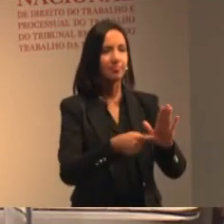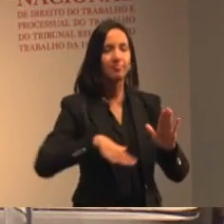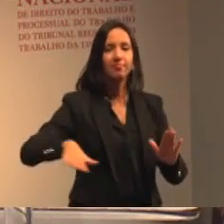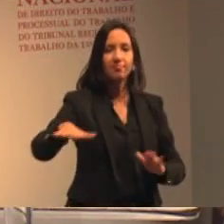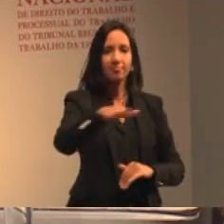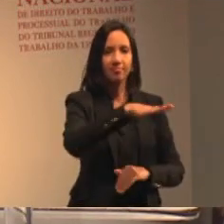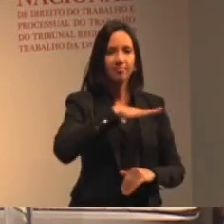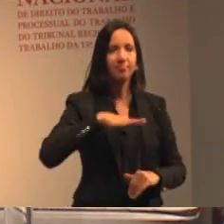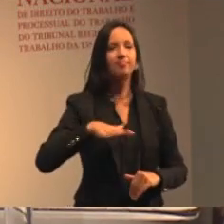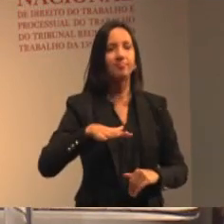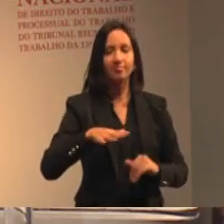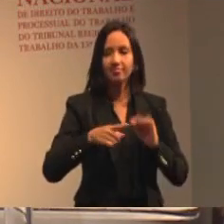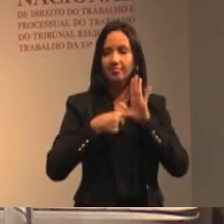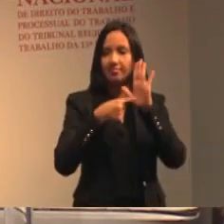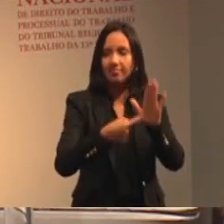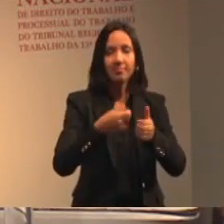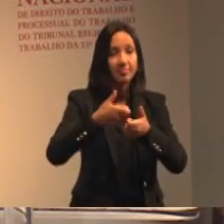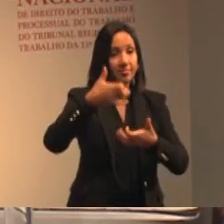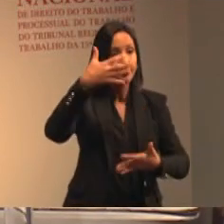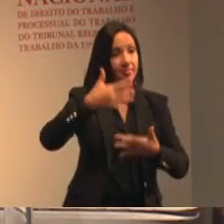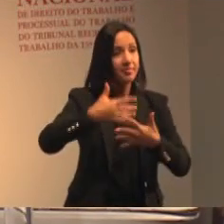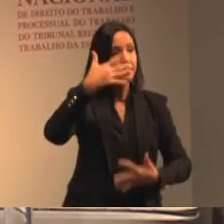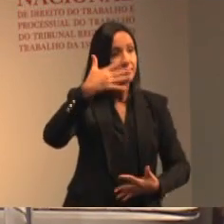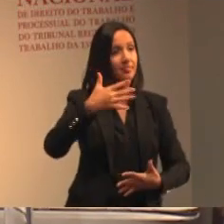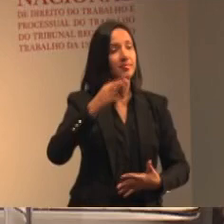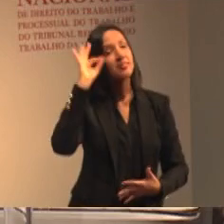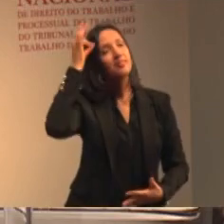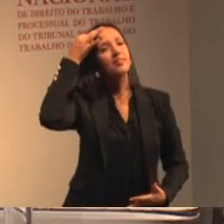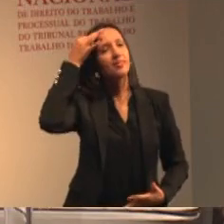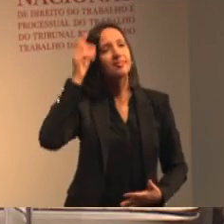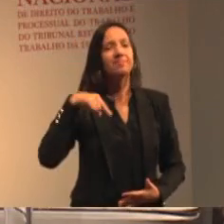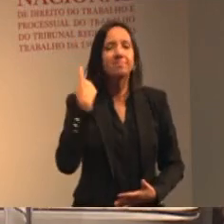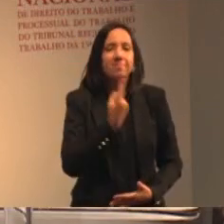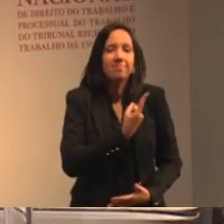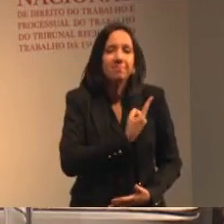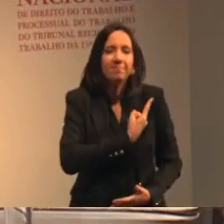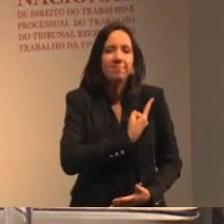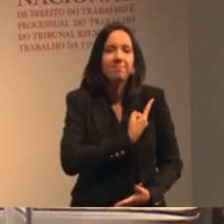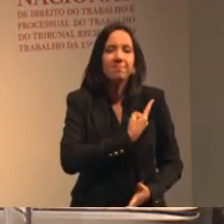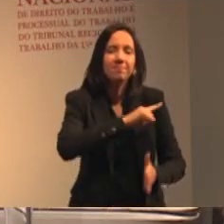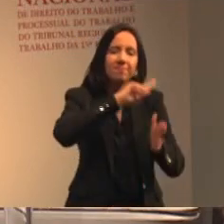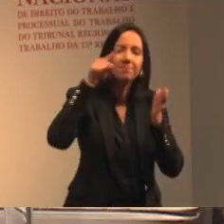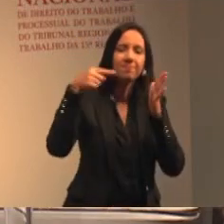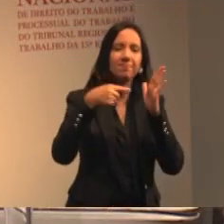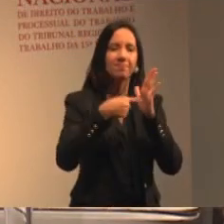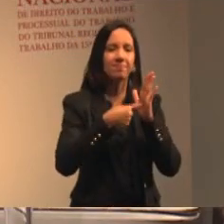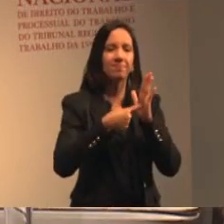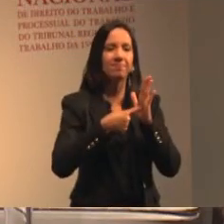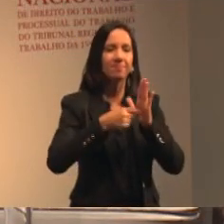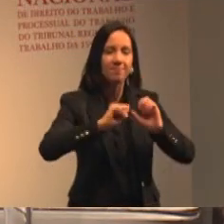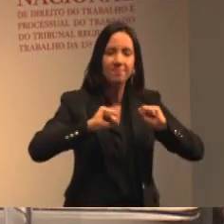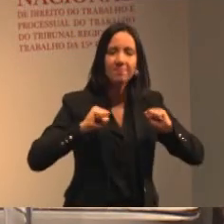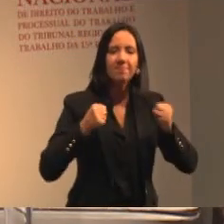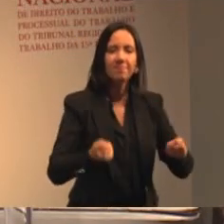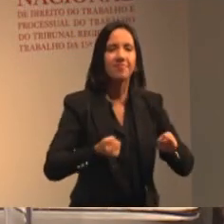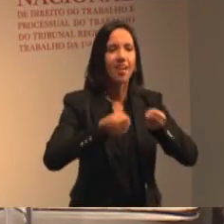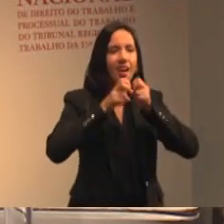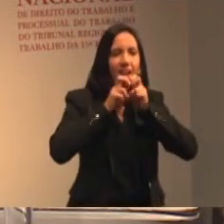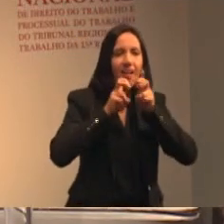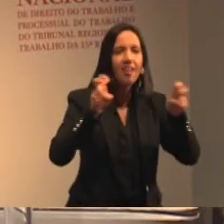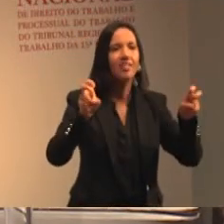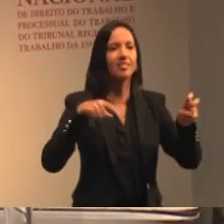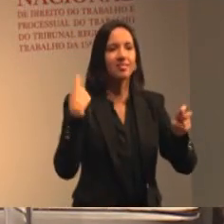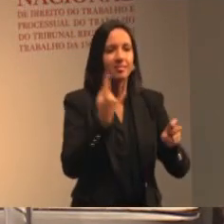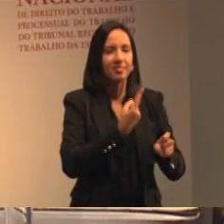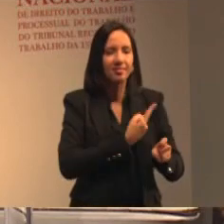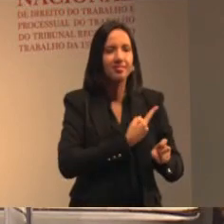dados, transparência e eficiência serão nossa voz, serão nosso brado retumbante à